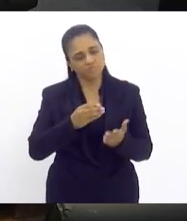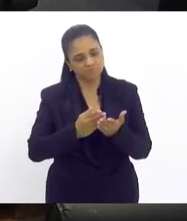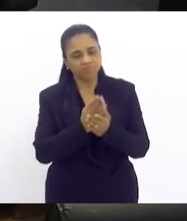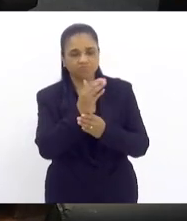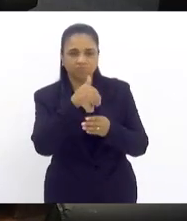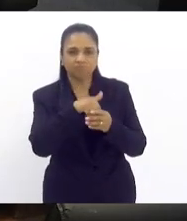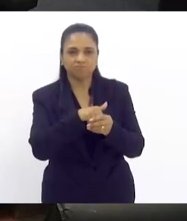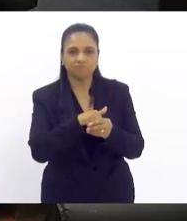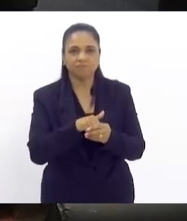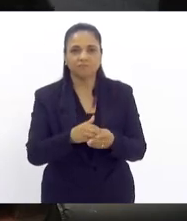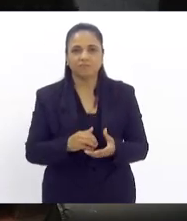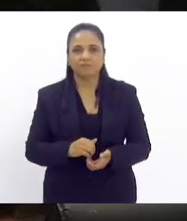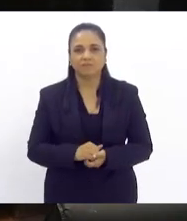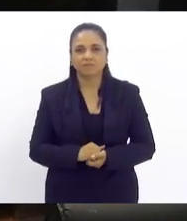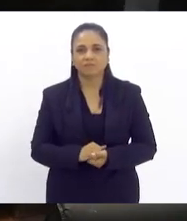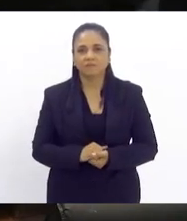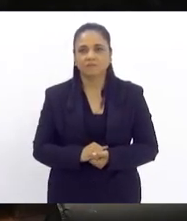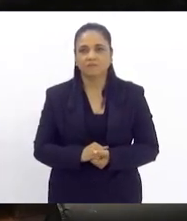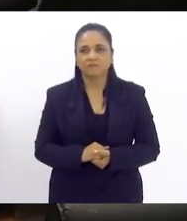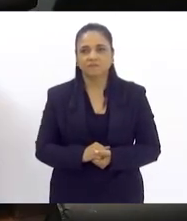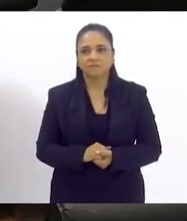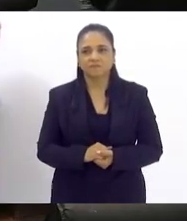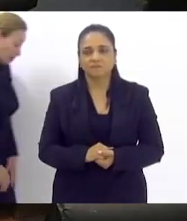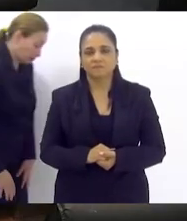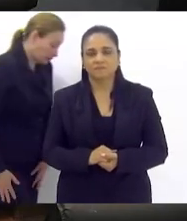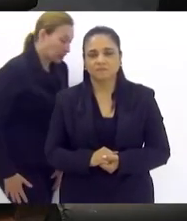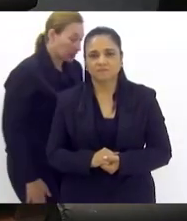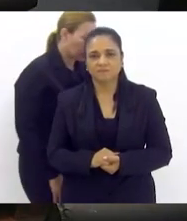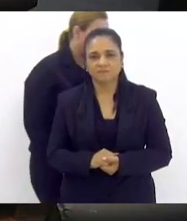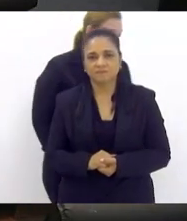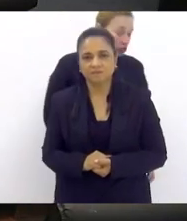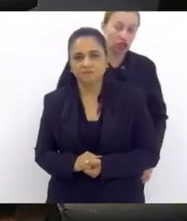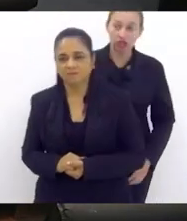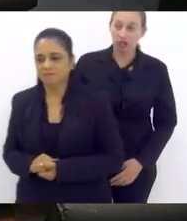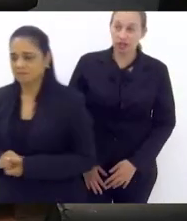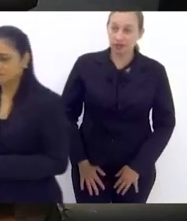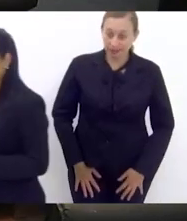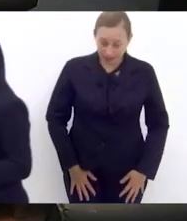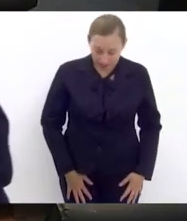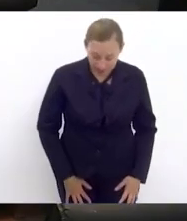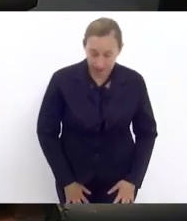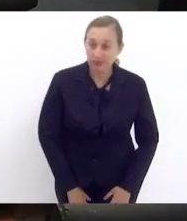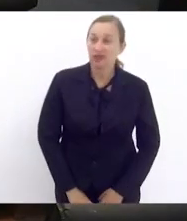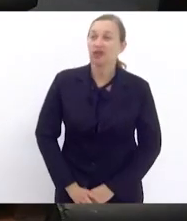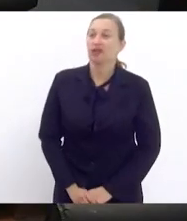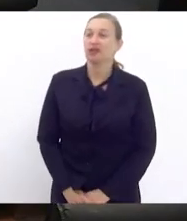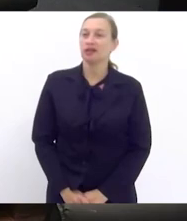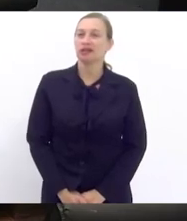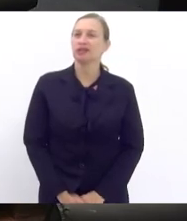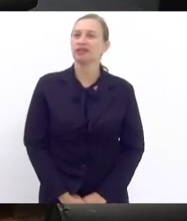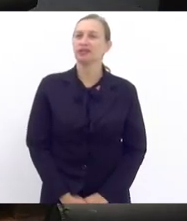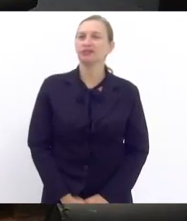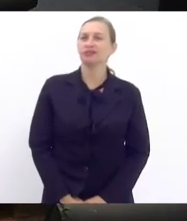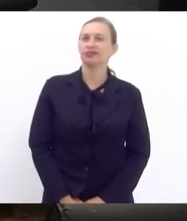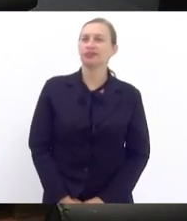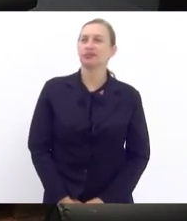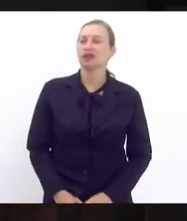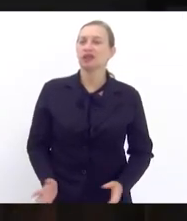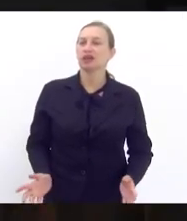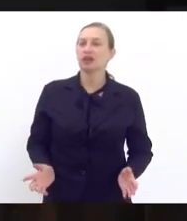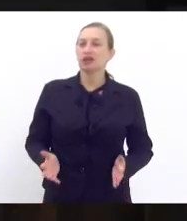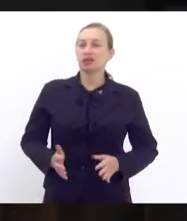Tá. Com os pareceres emitidos. Com os pareceres emitidos. Há sobre a